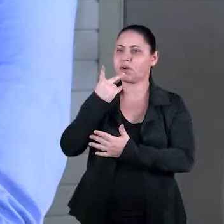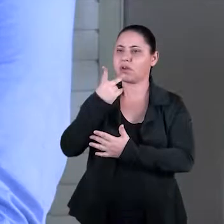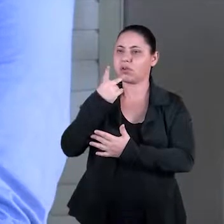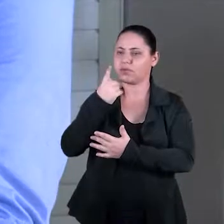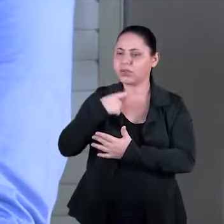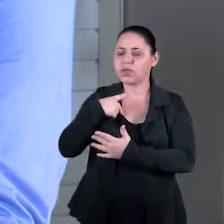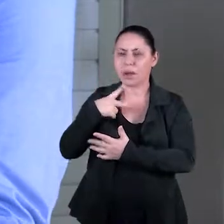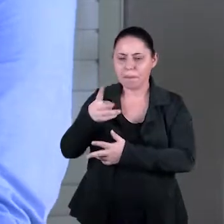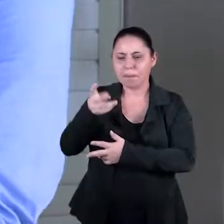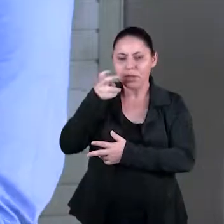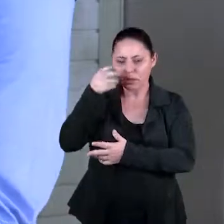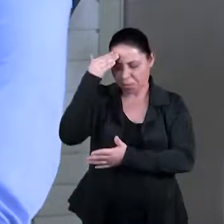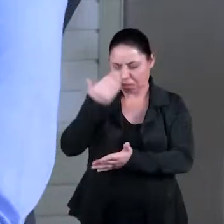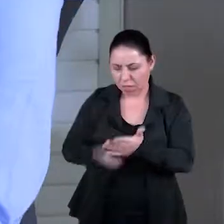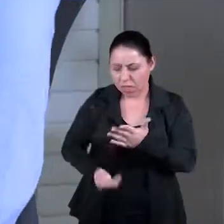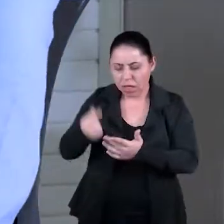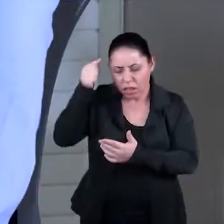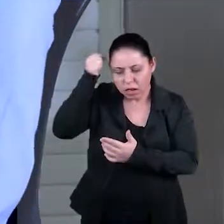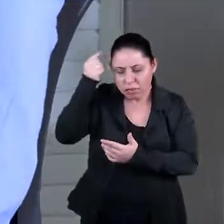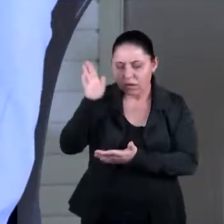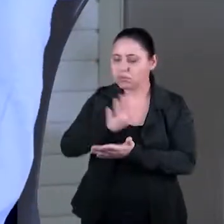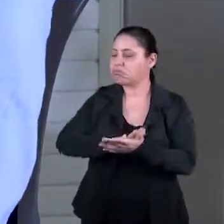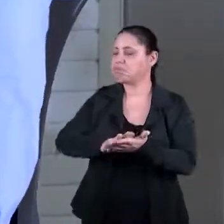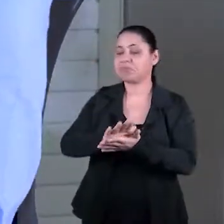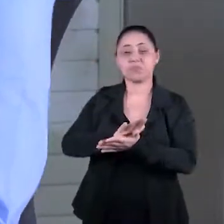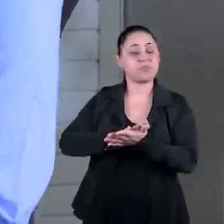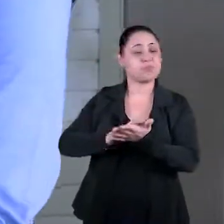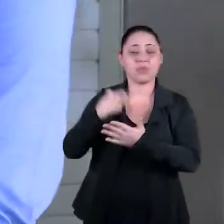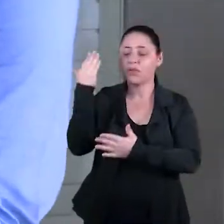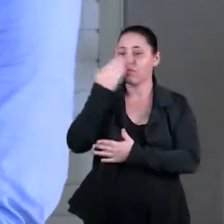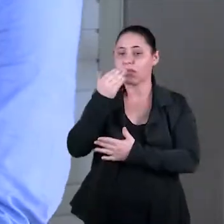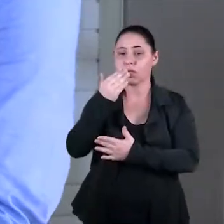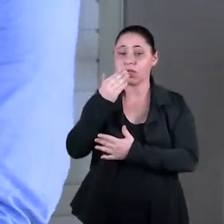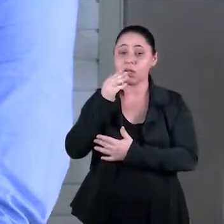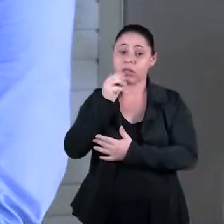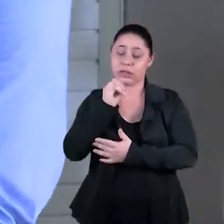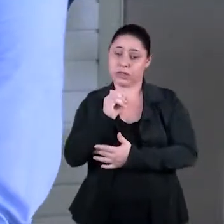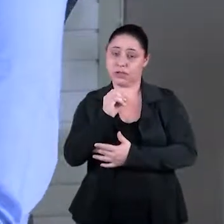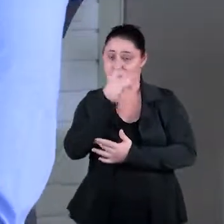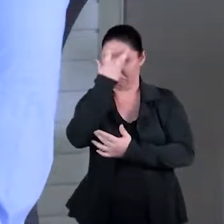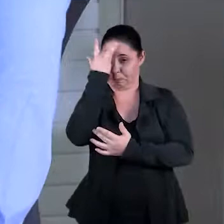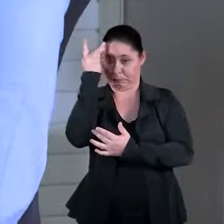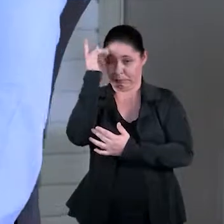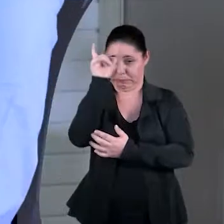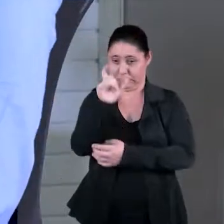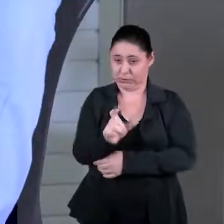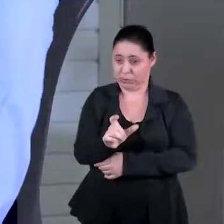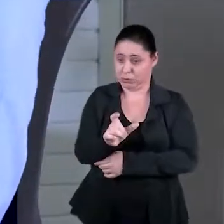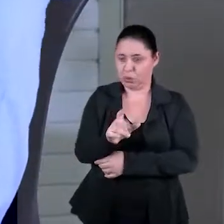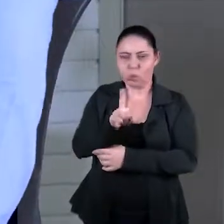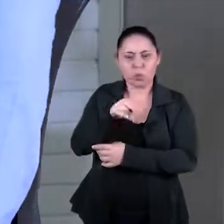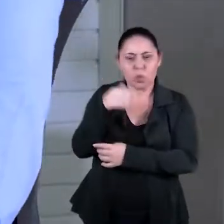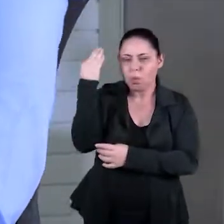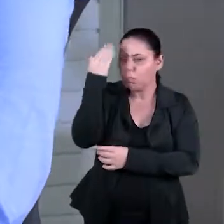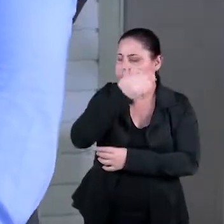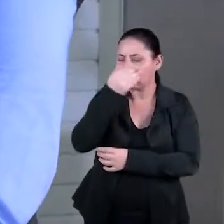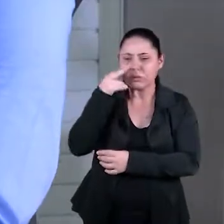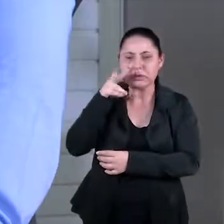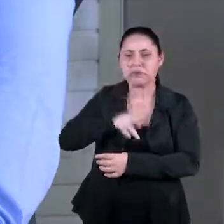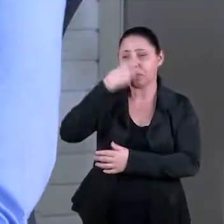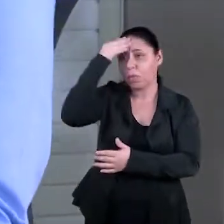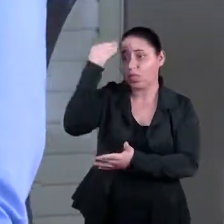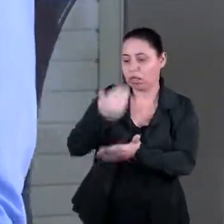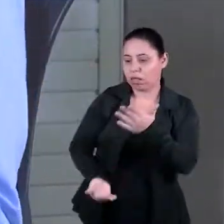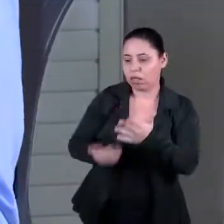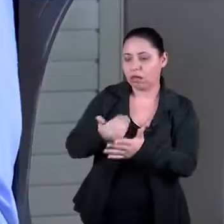você percebe cair cabelo? Não vejo cabelo. E as mulheres da mesma maneira. Assim, aquele momento, se você é um cara que nunca viu cair cabelo e